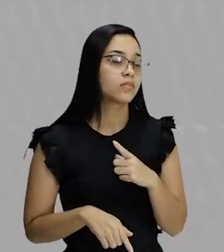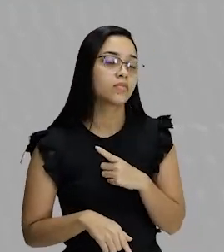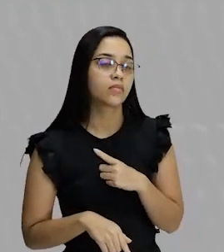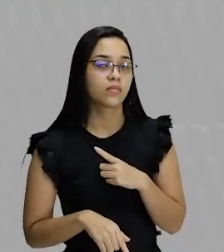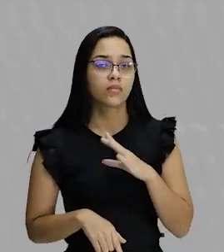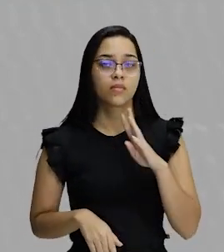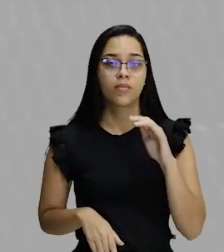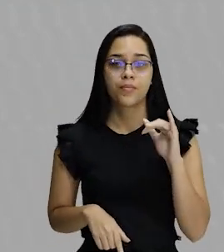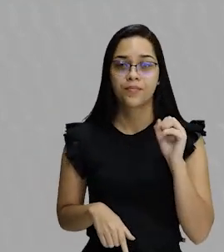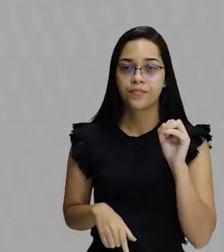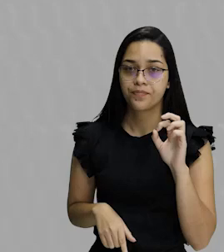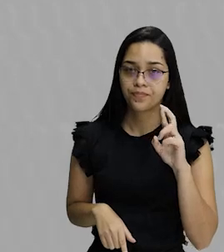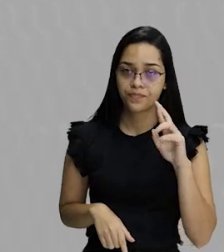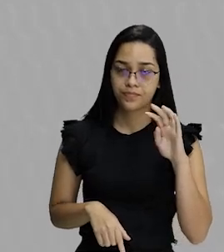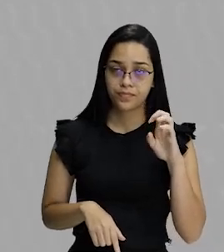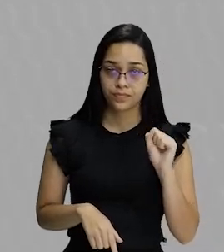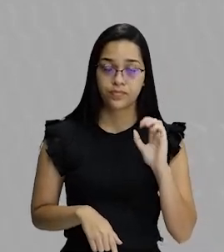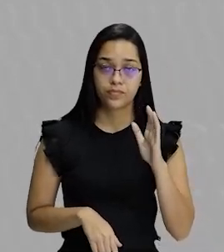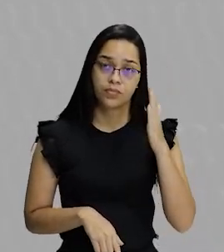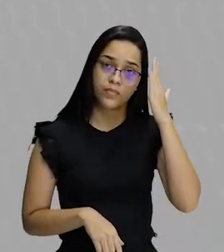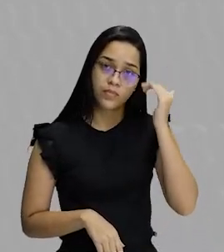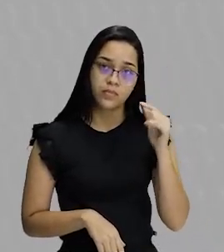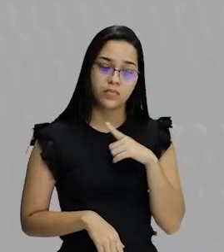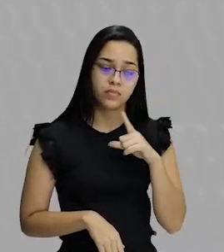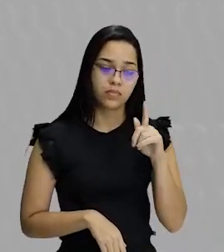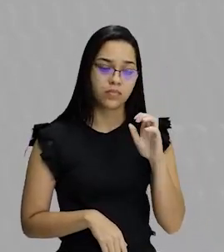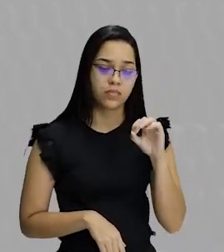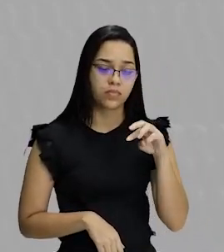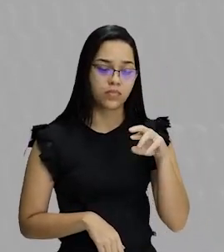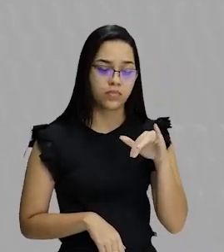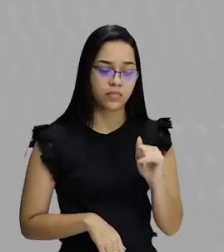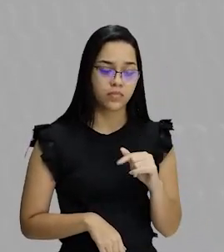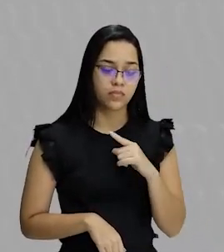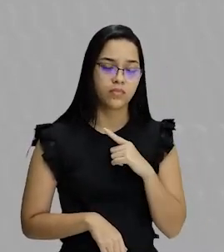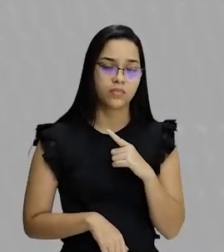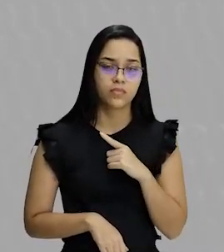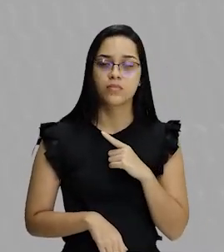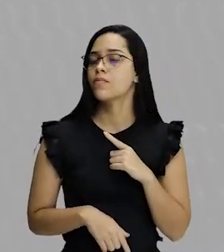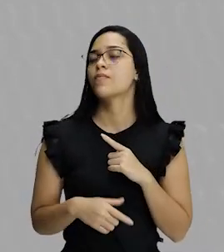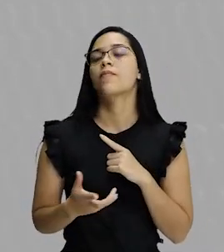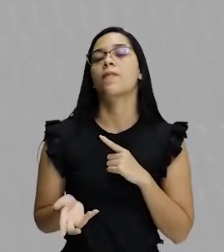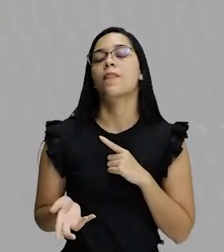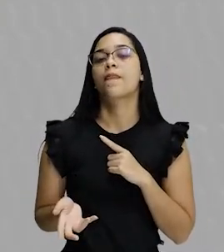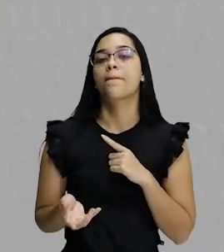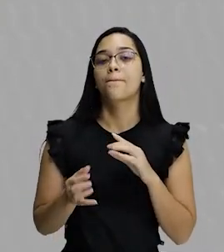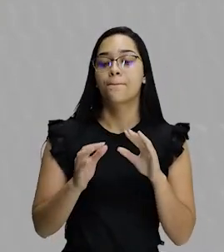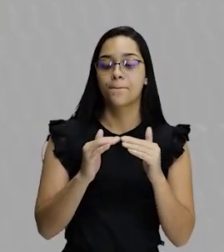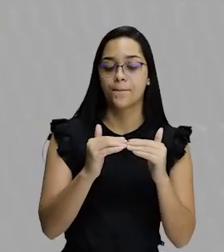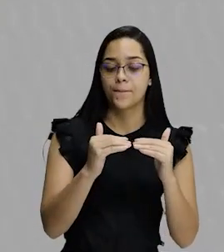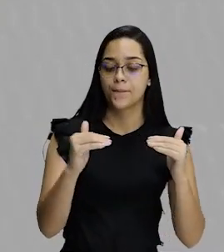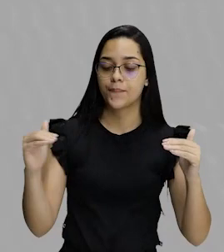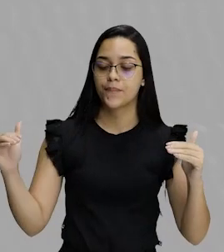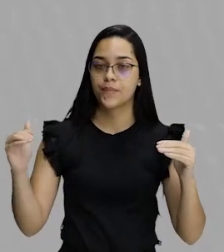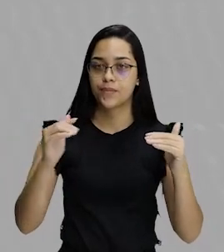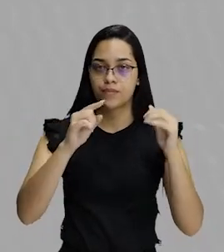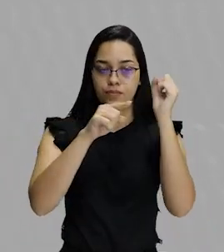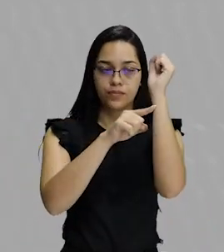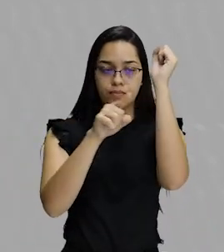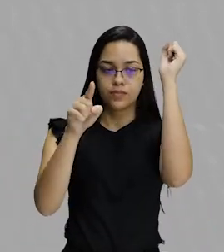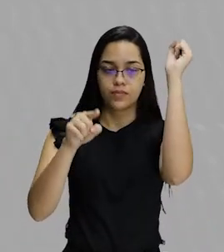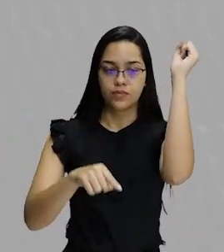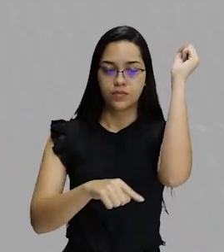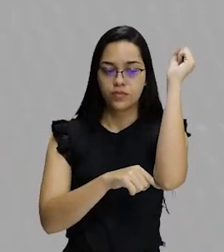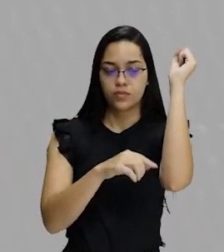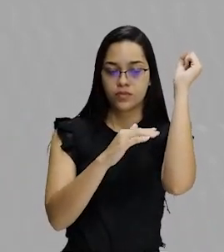as bissetrizes. A gente já sabe, né, lá da geometria, que a bissetriz é aquela reta que divide o ângulo, né, em duas